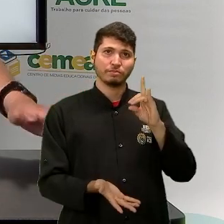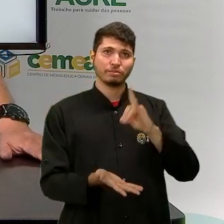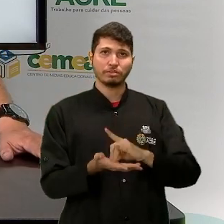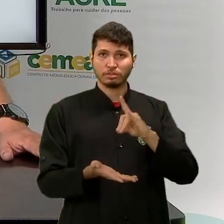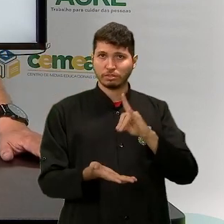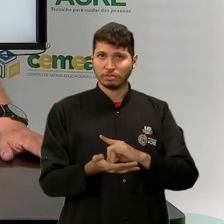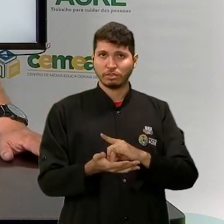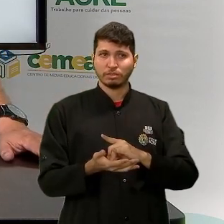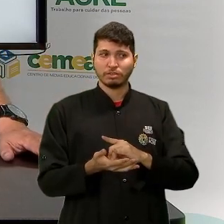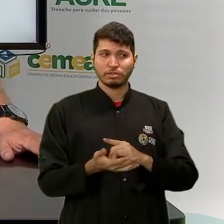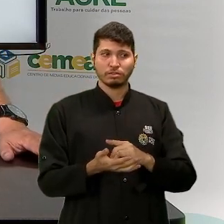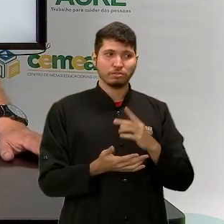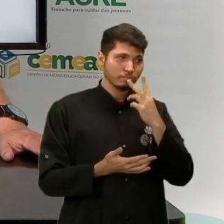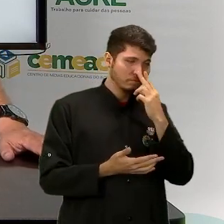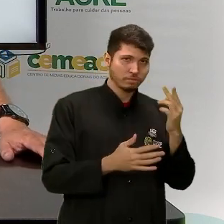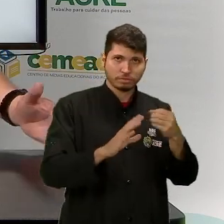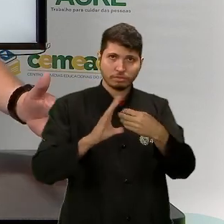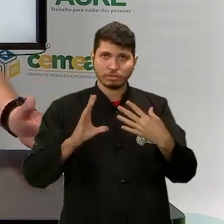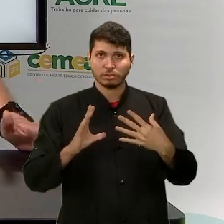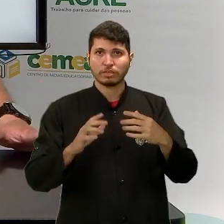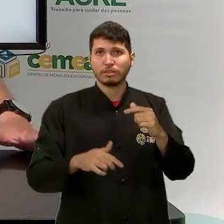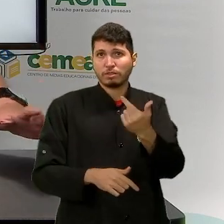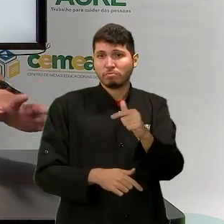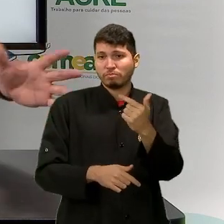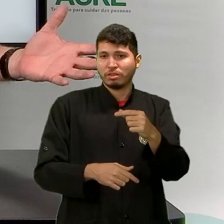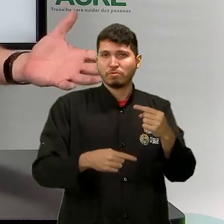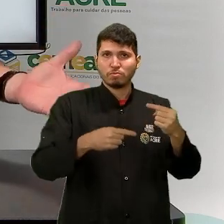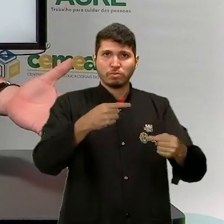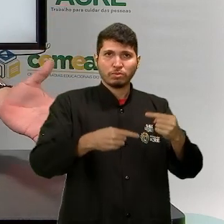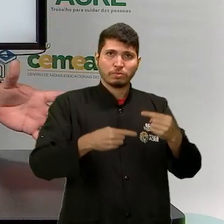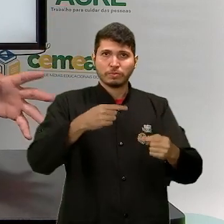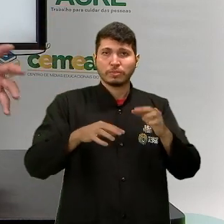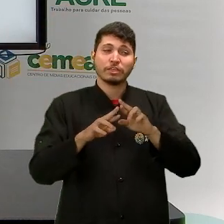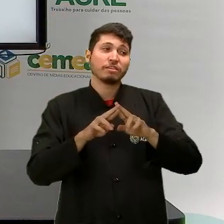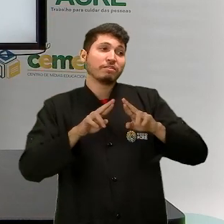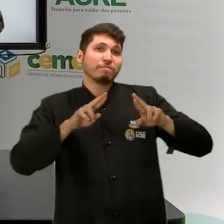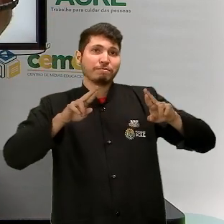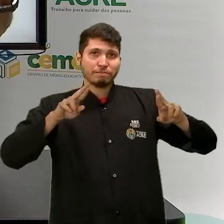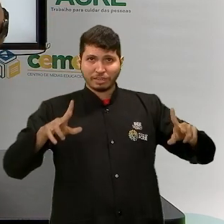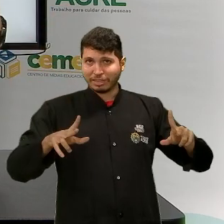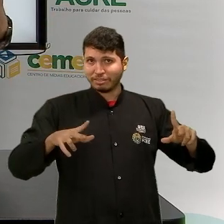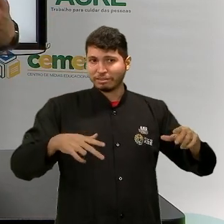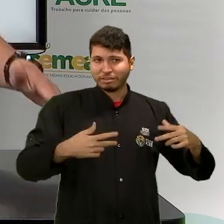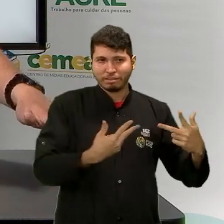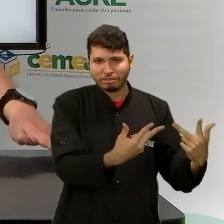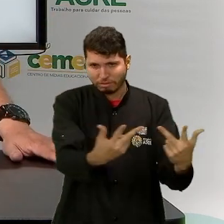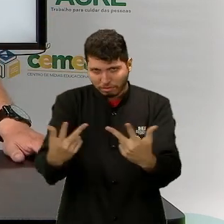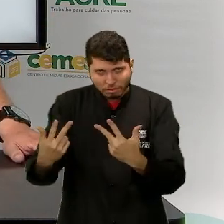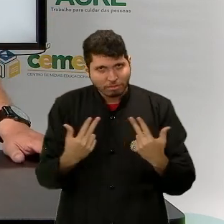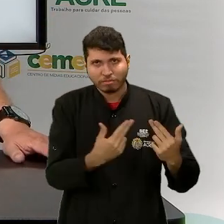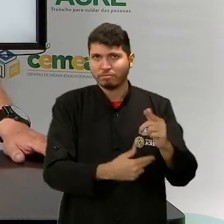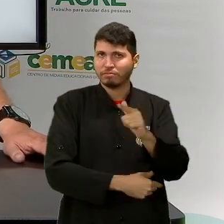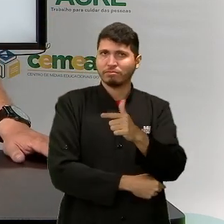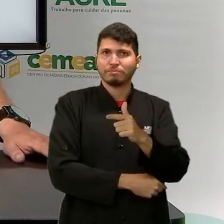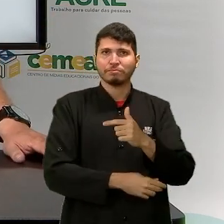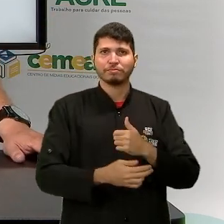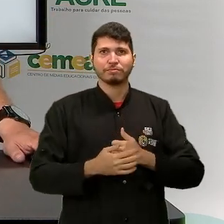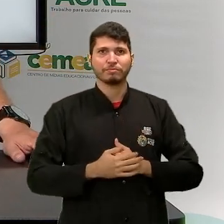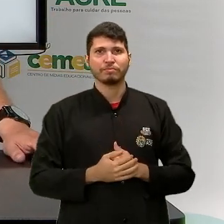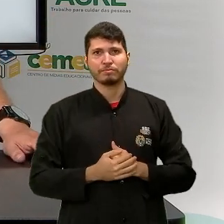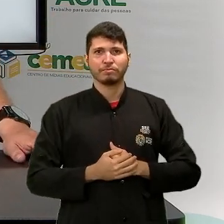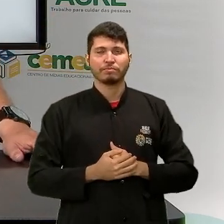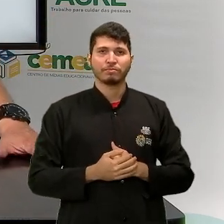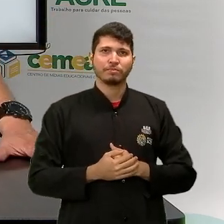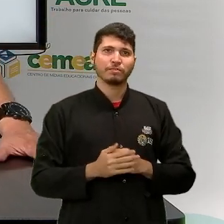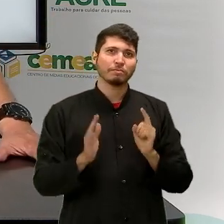comum é a ideia deles não terem uma política simétrica, e sim assimétrica. Eles não têm essa igualdade política, Fica aí uma questão